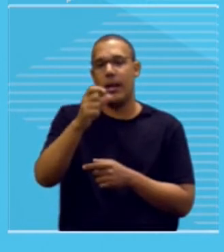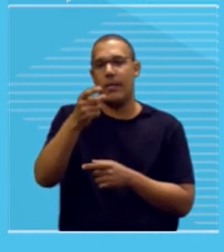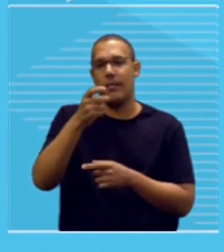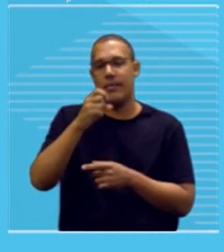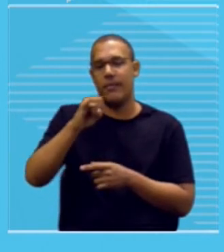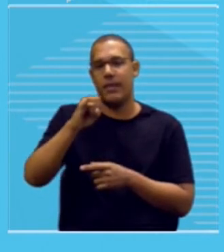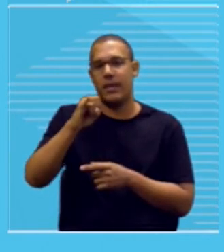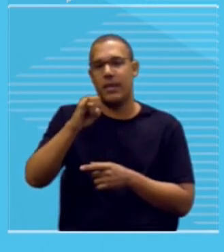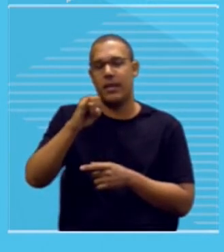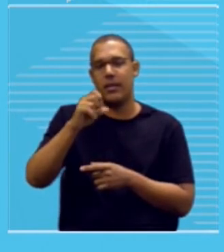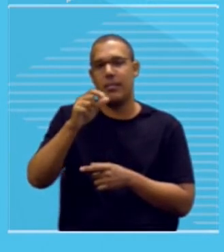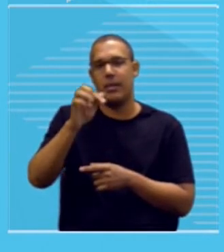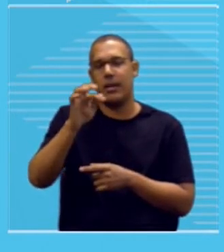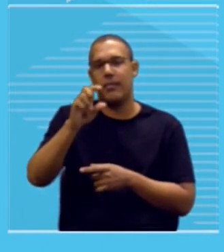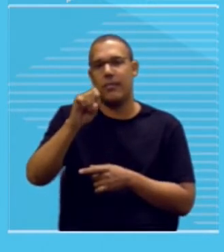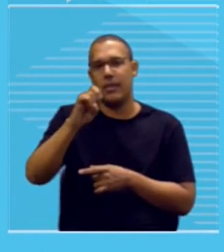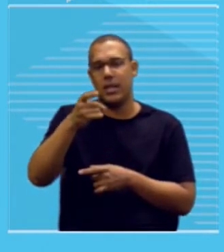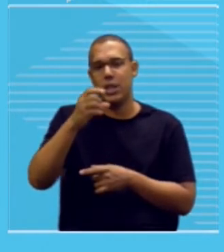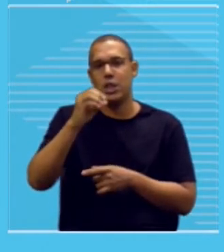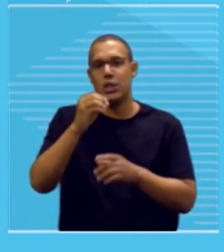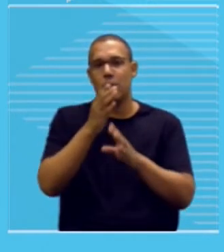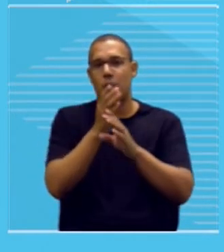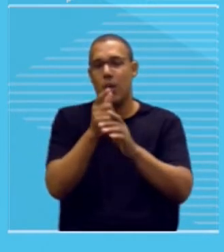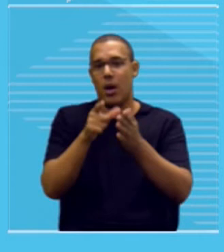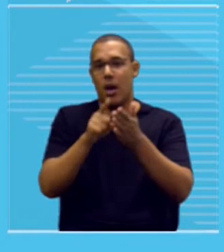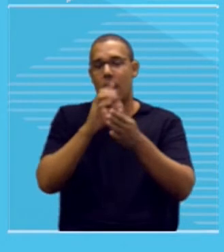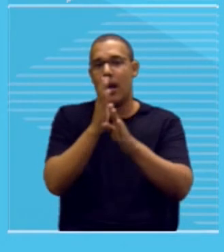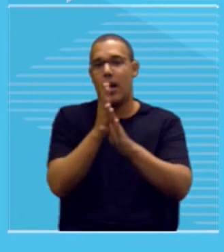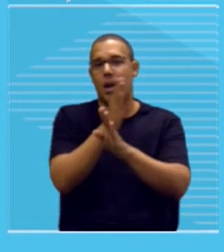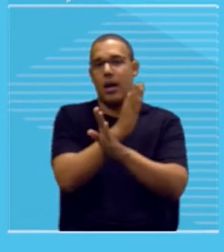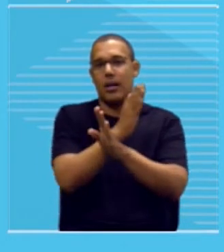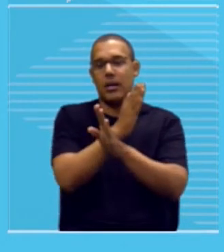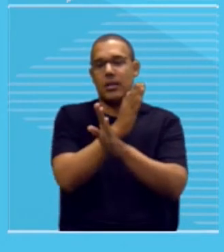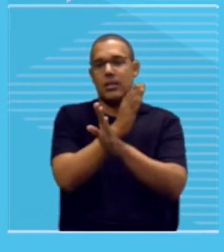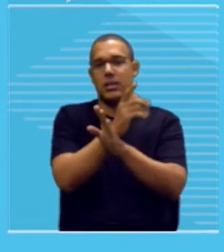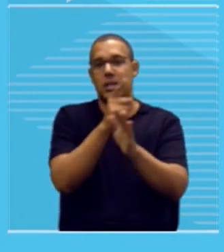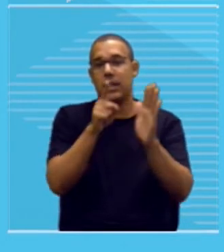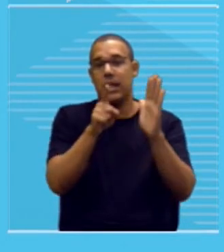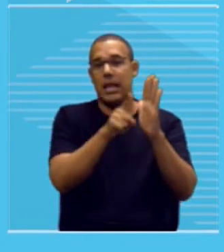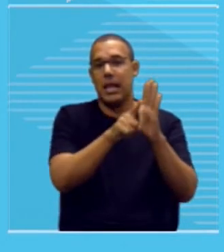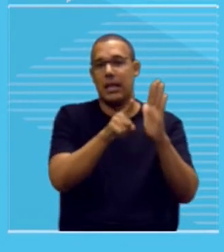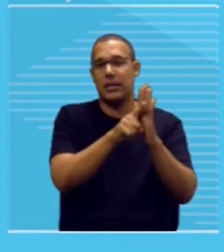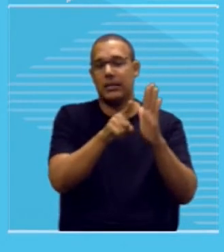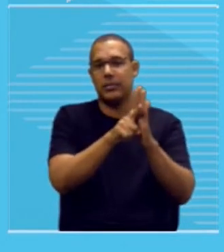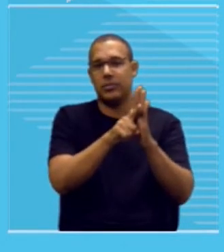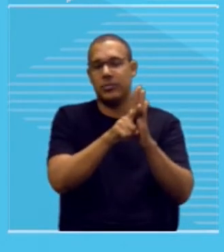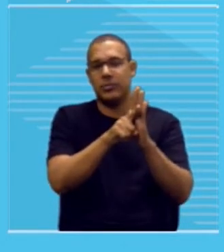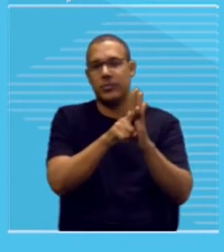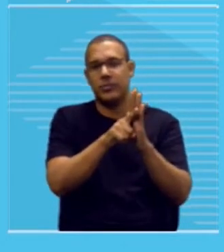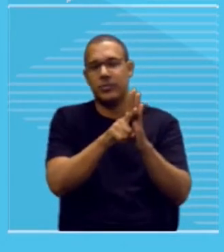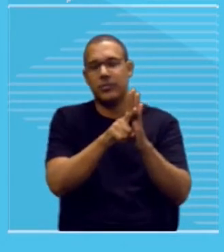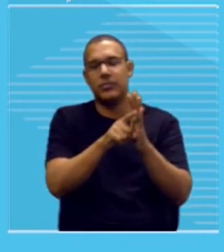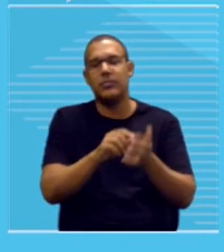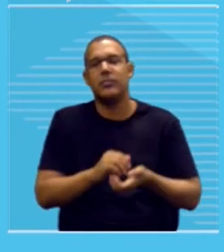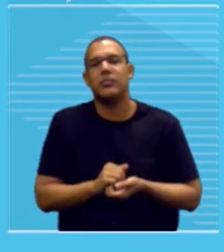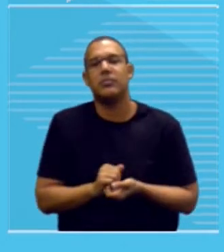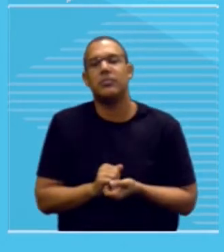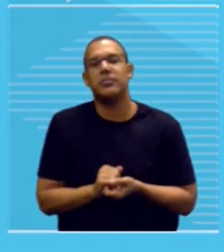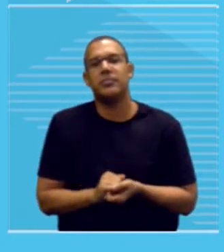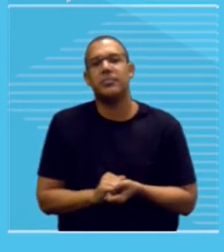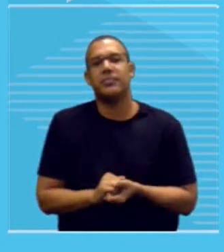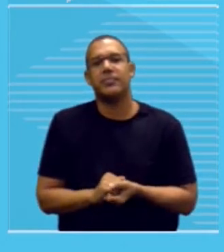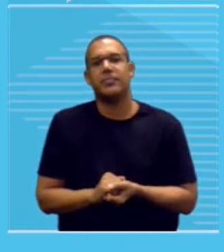antes ele é um prefixo de negação tá bom gente é um prefixo de